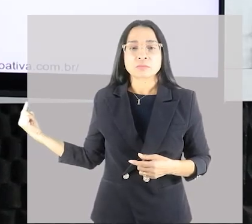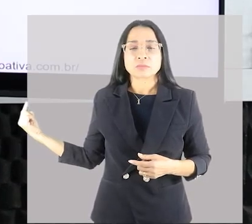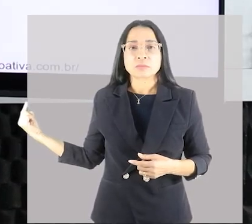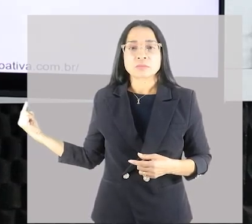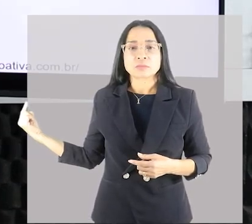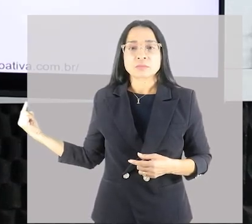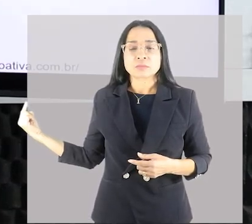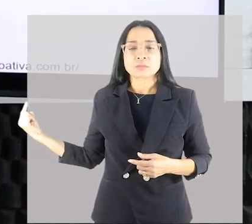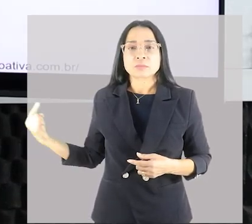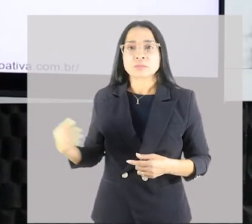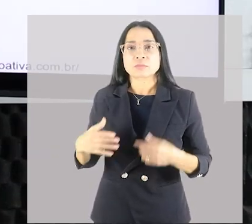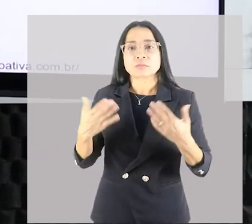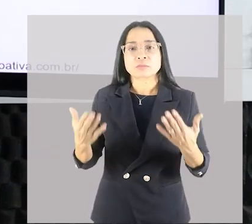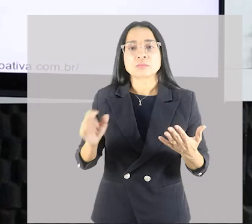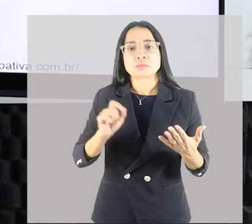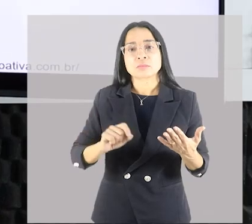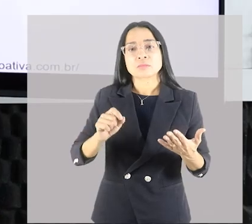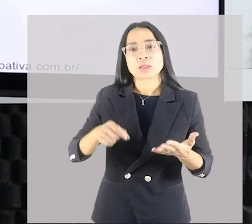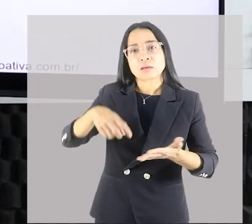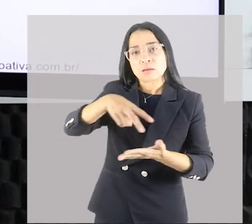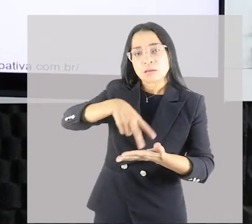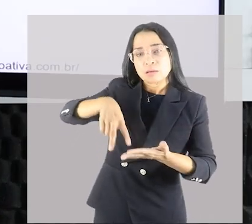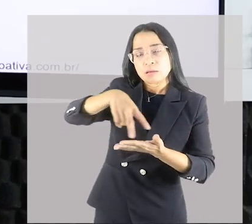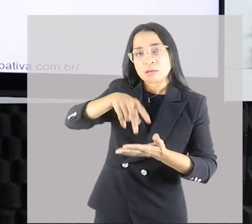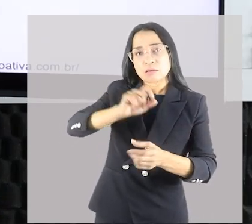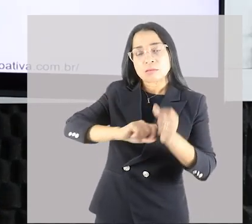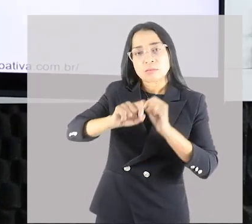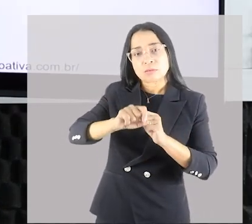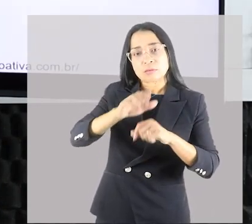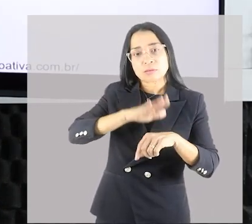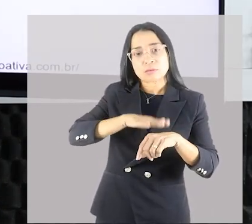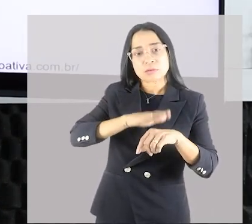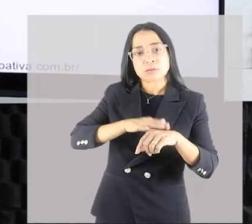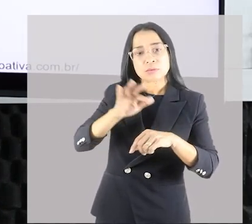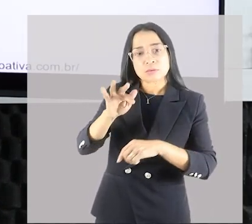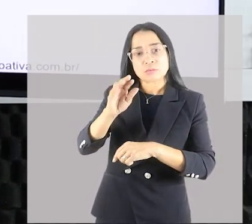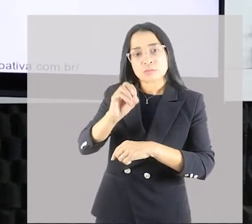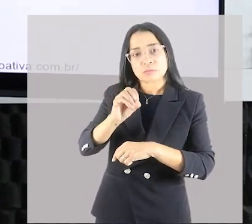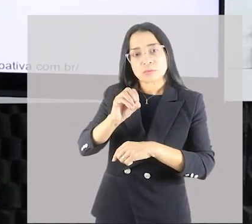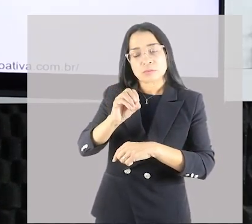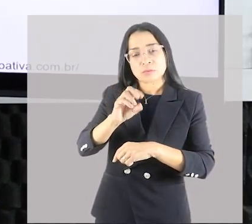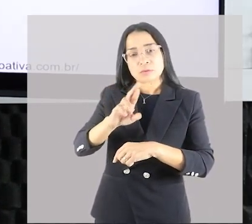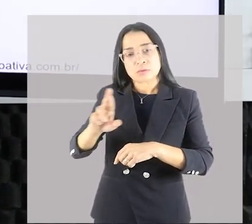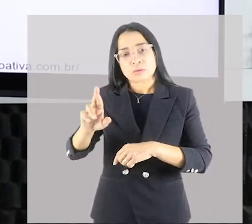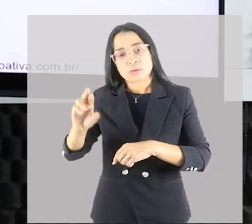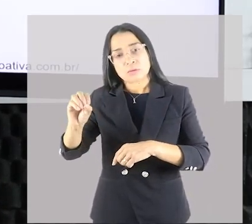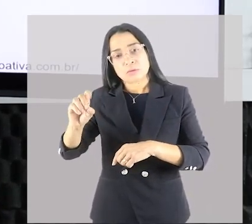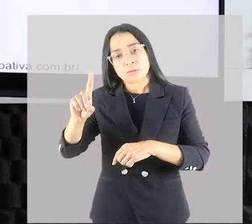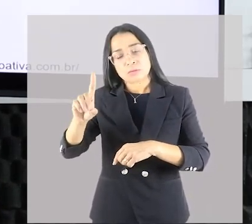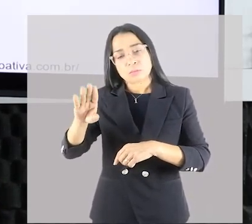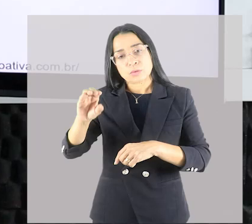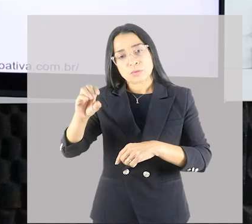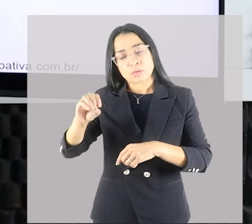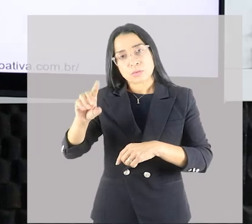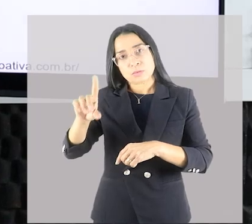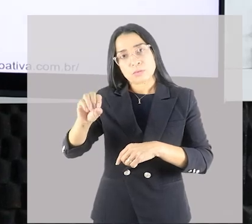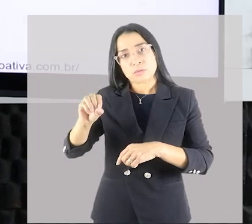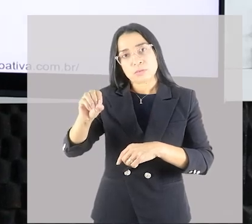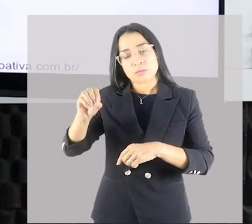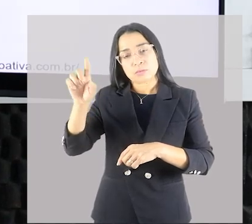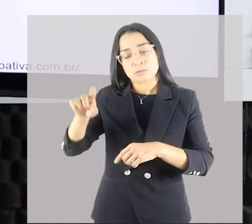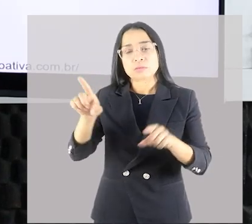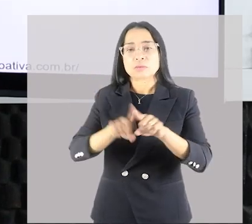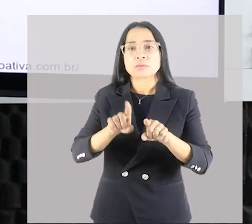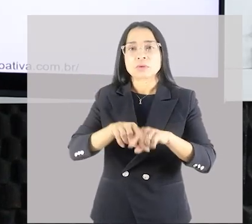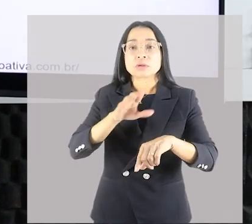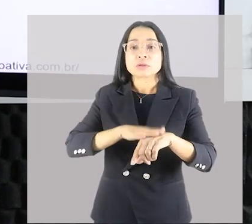XIX. Então, esses bailes chamados de forró-bodó também eram chamados de arrastapé porque